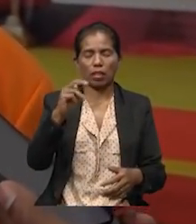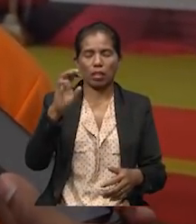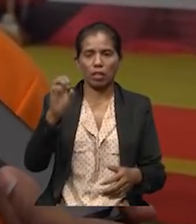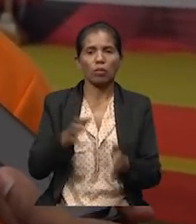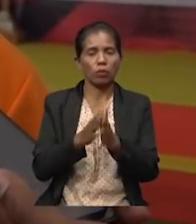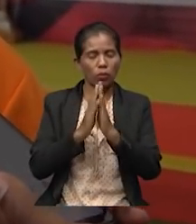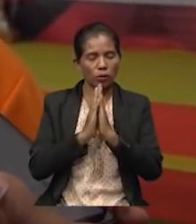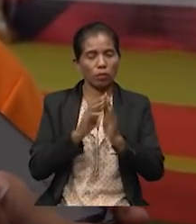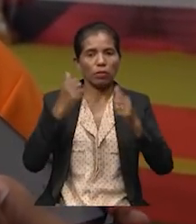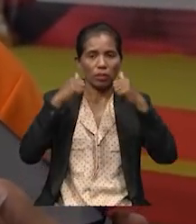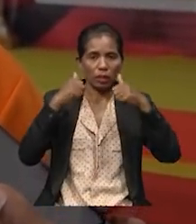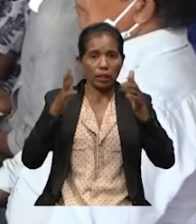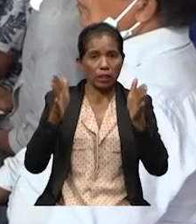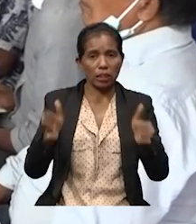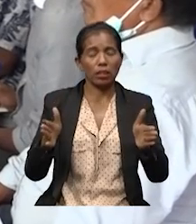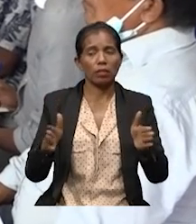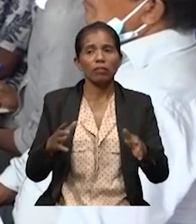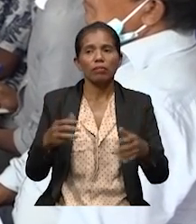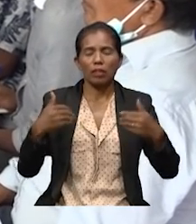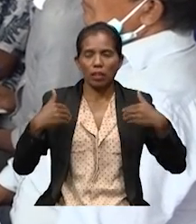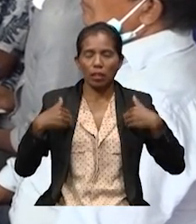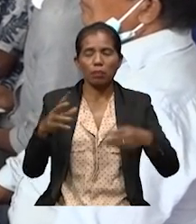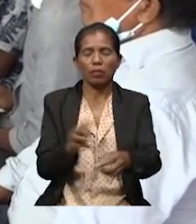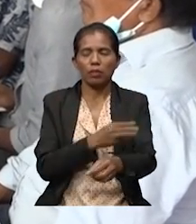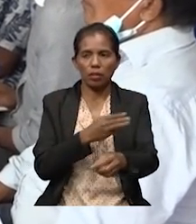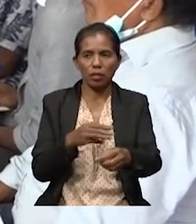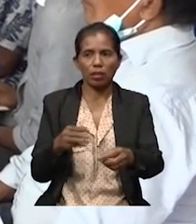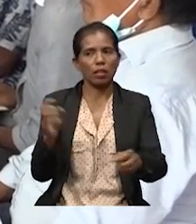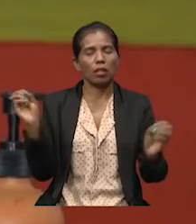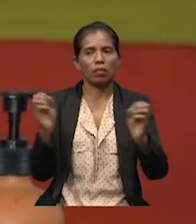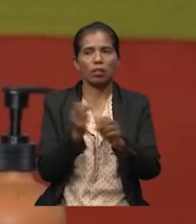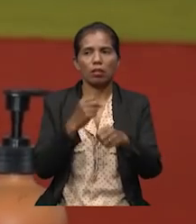ba hira kria musica roma ne be ma contribui ba raida ne la